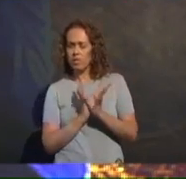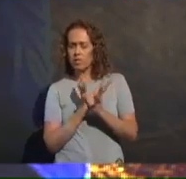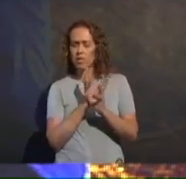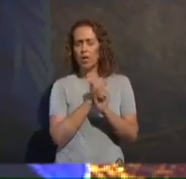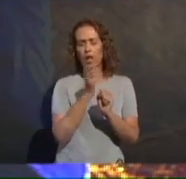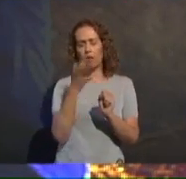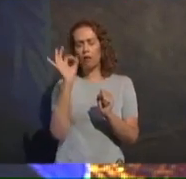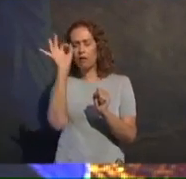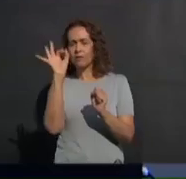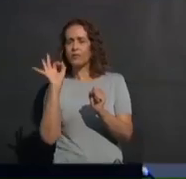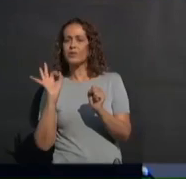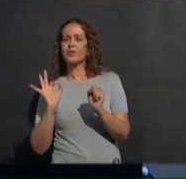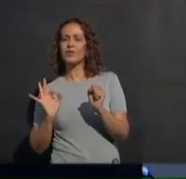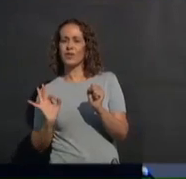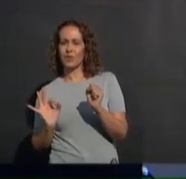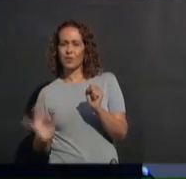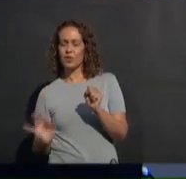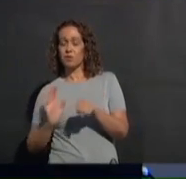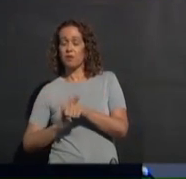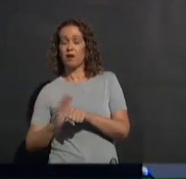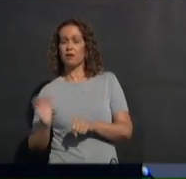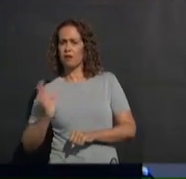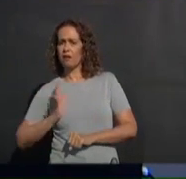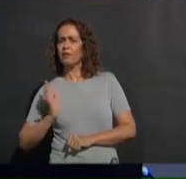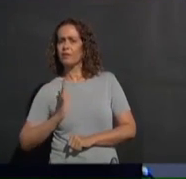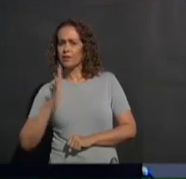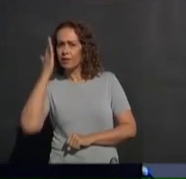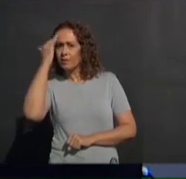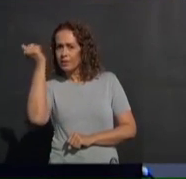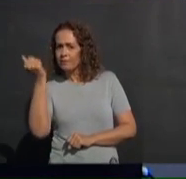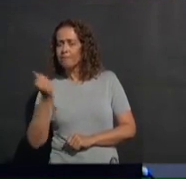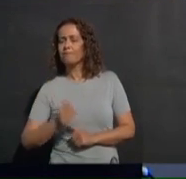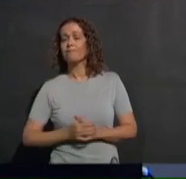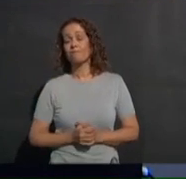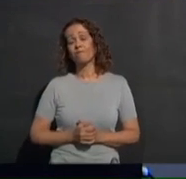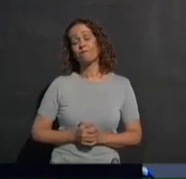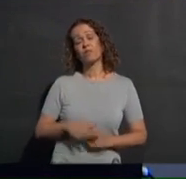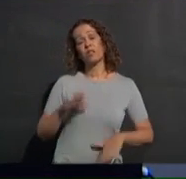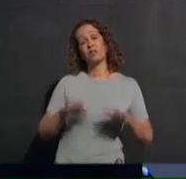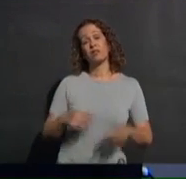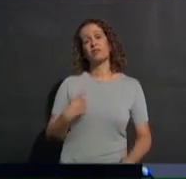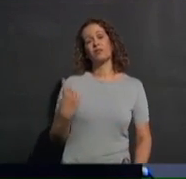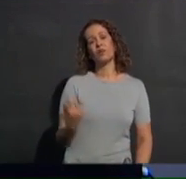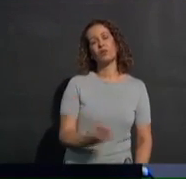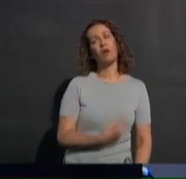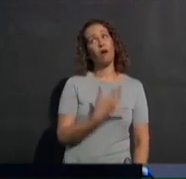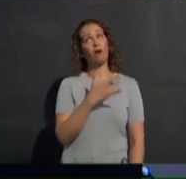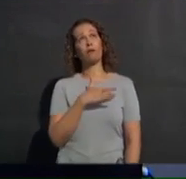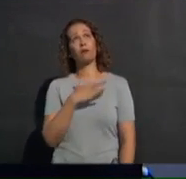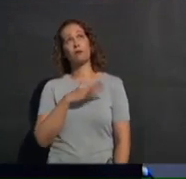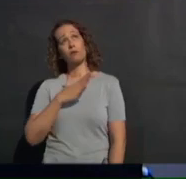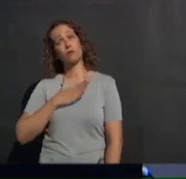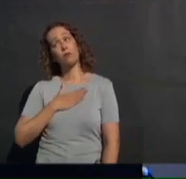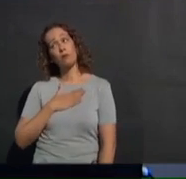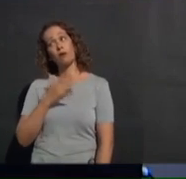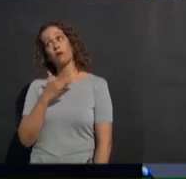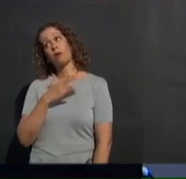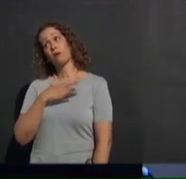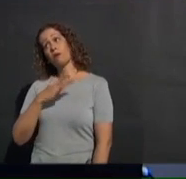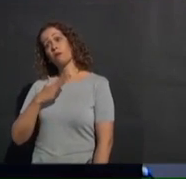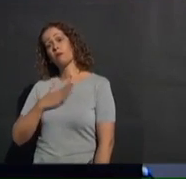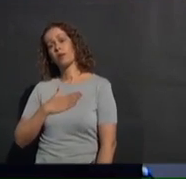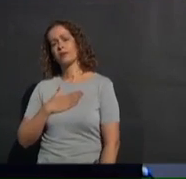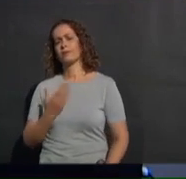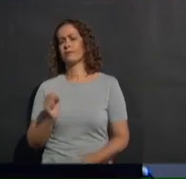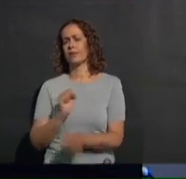Ruim ouvir isso, né? Porque desmorona os nossos argumentos. E a gente tem que deixar de ser vítima. E tem que começar a ajudar o outro.